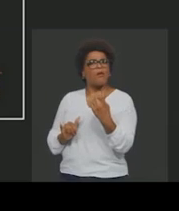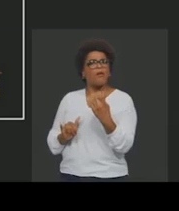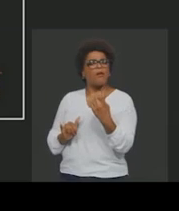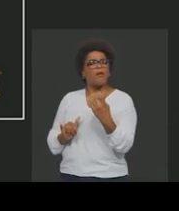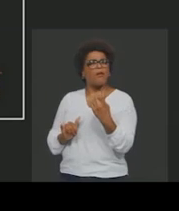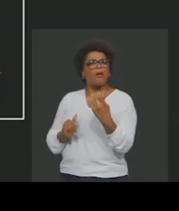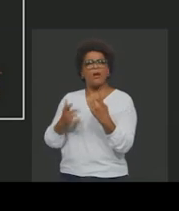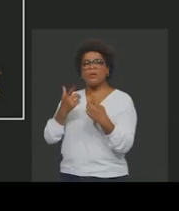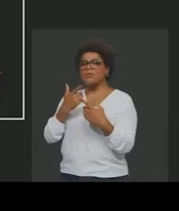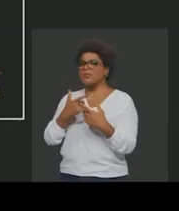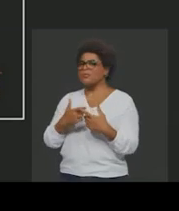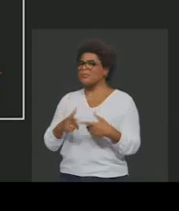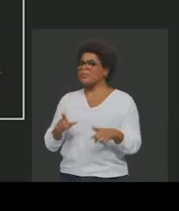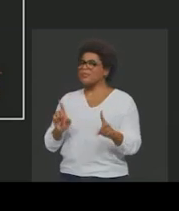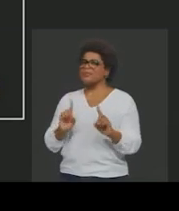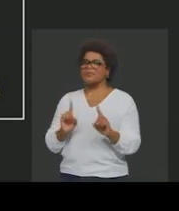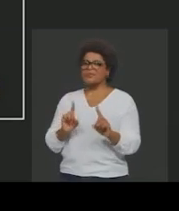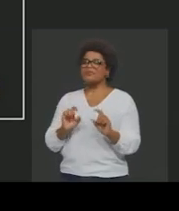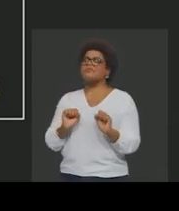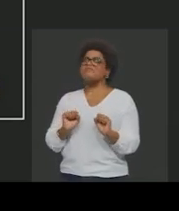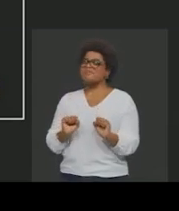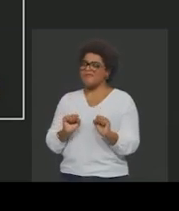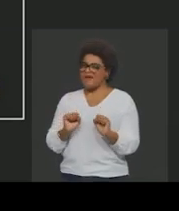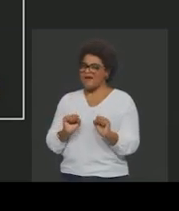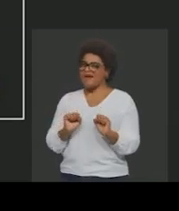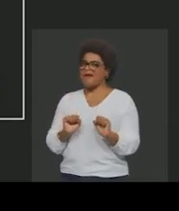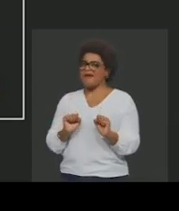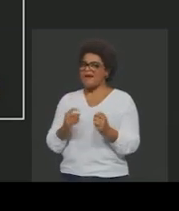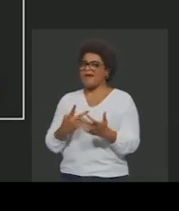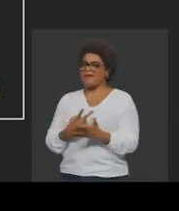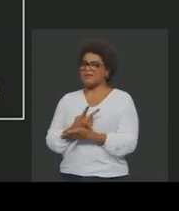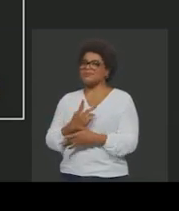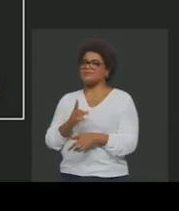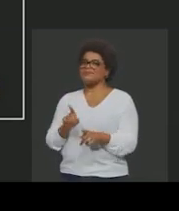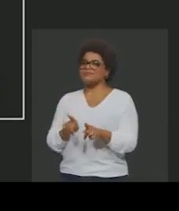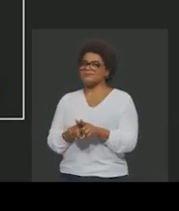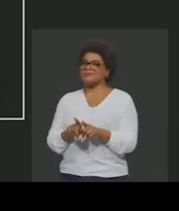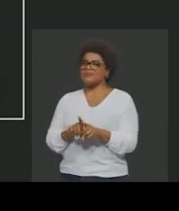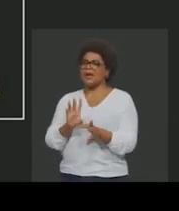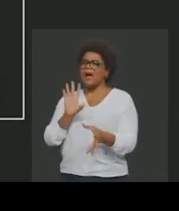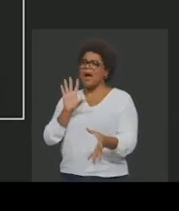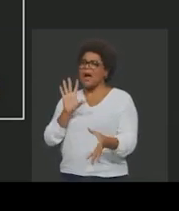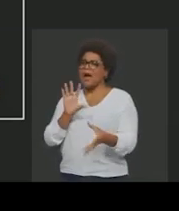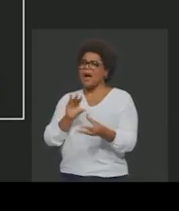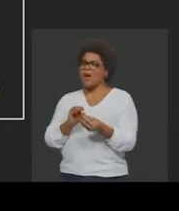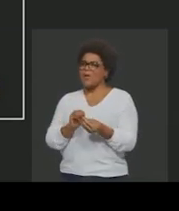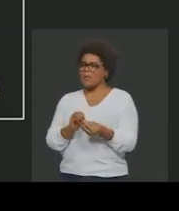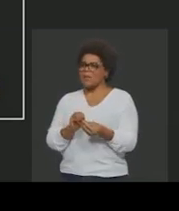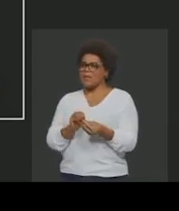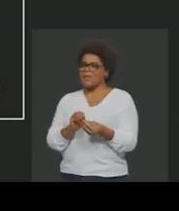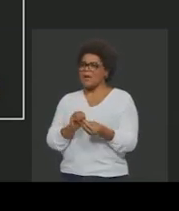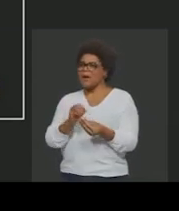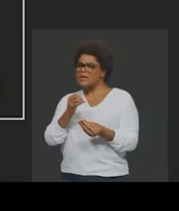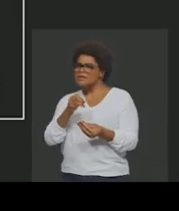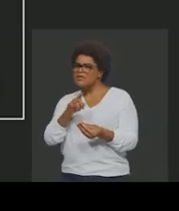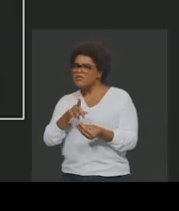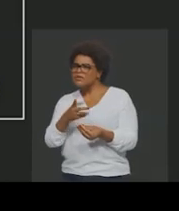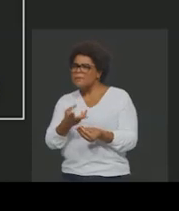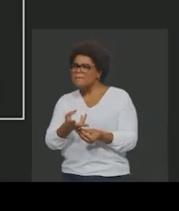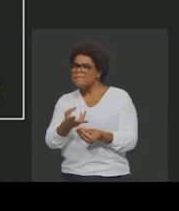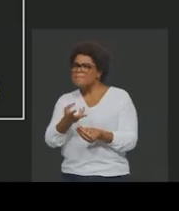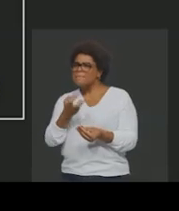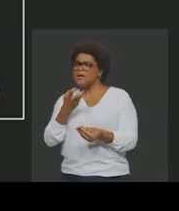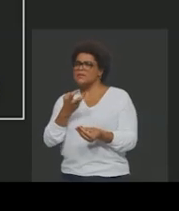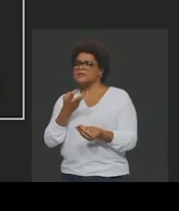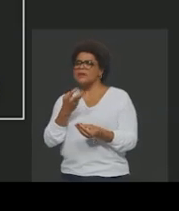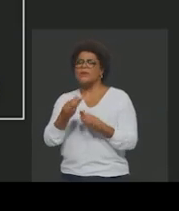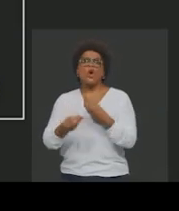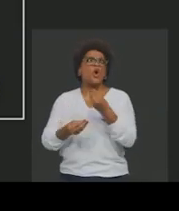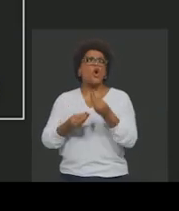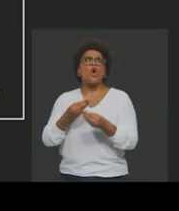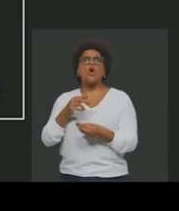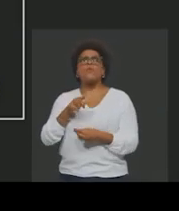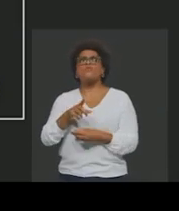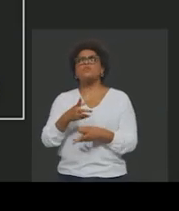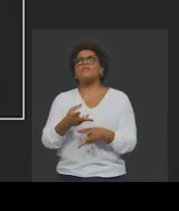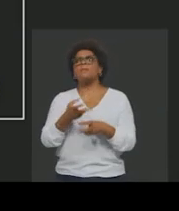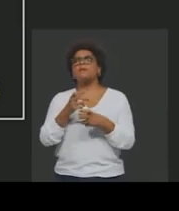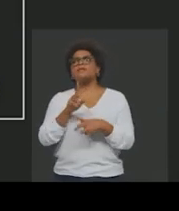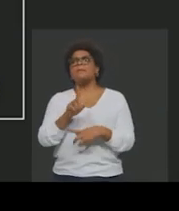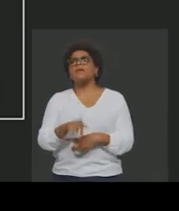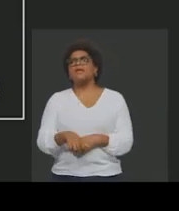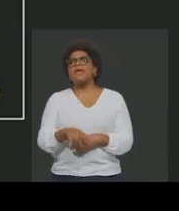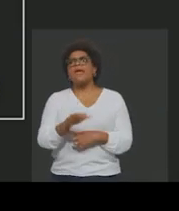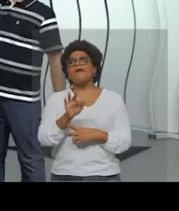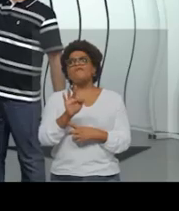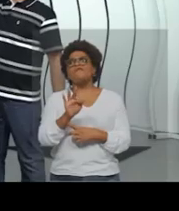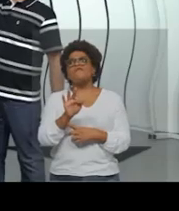problema, né? Pode acontecer. Resumindo, para você ver se é gráfico de função, né, o que acontece? Toda vez que